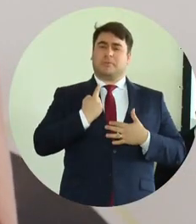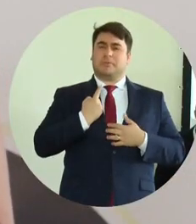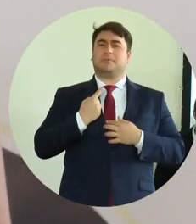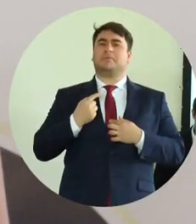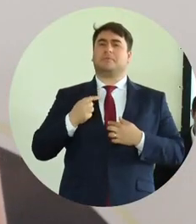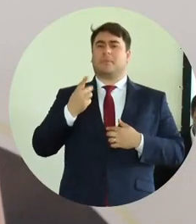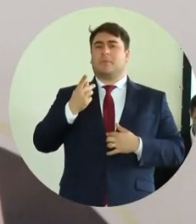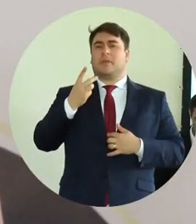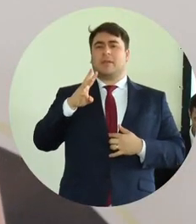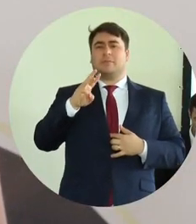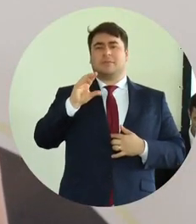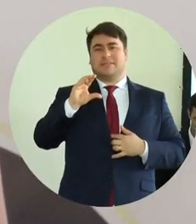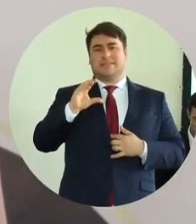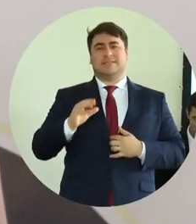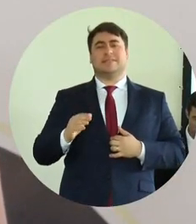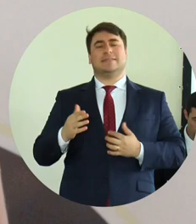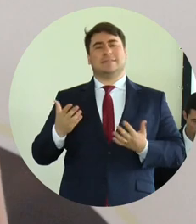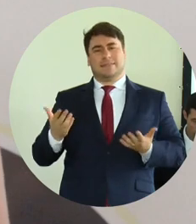na PwC.